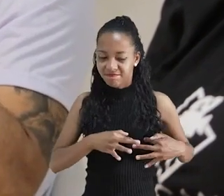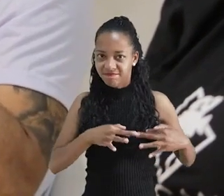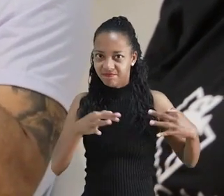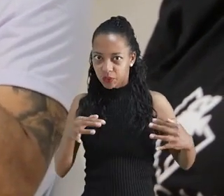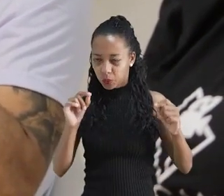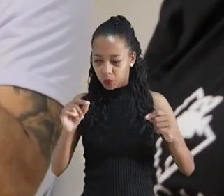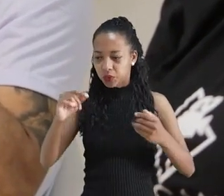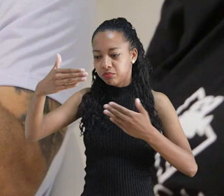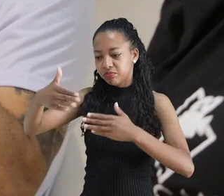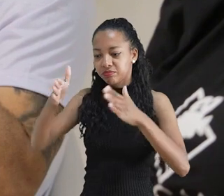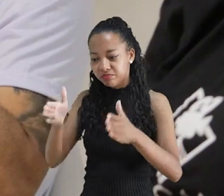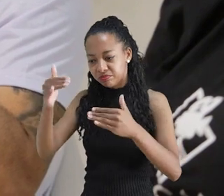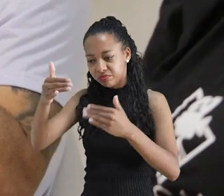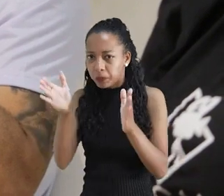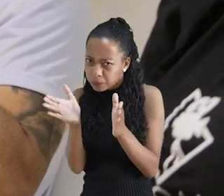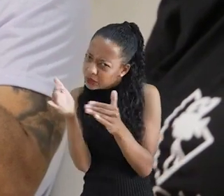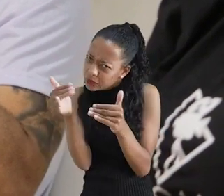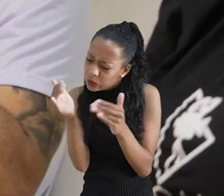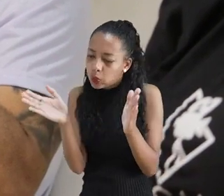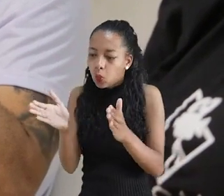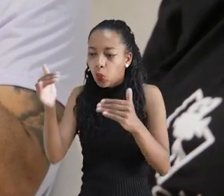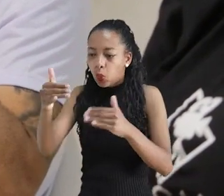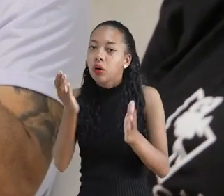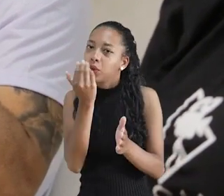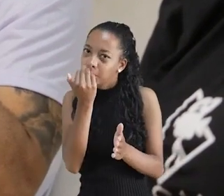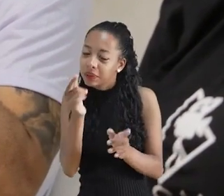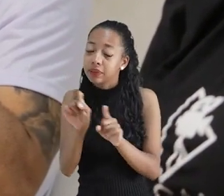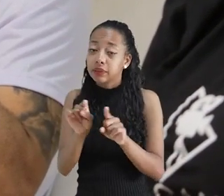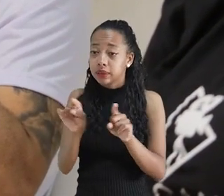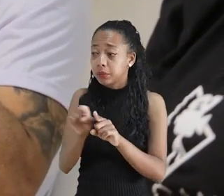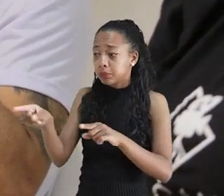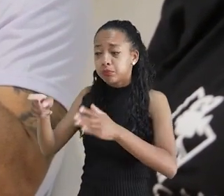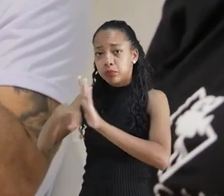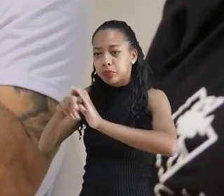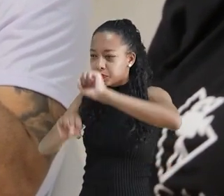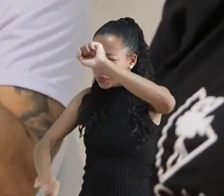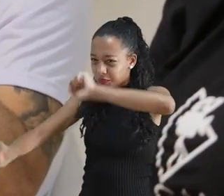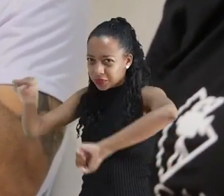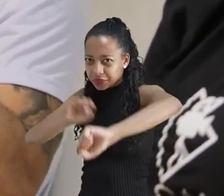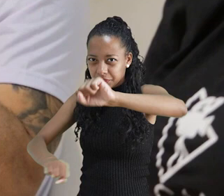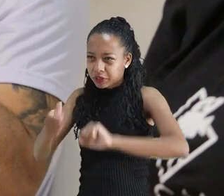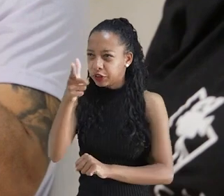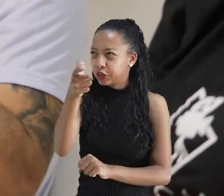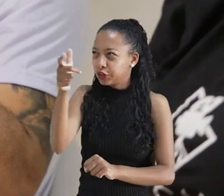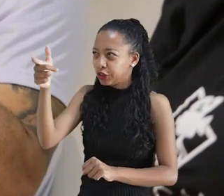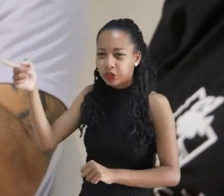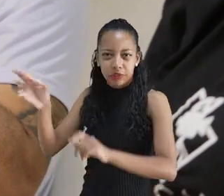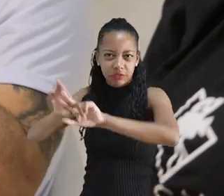uma mini cesta materiais de limpeza durante alguns meses né durante se 7 meses